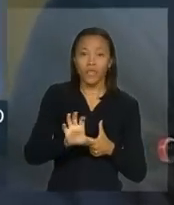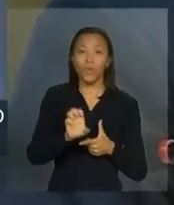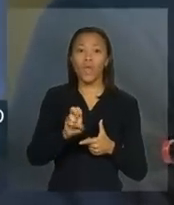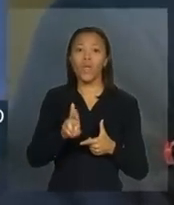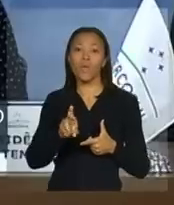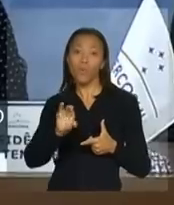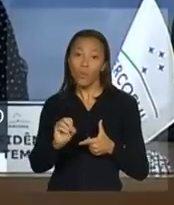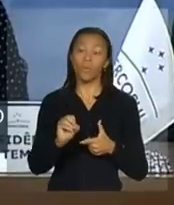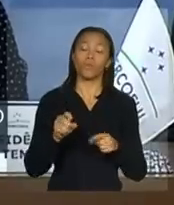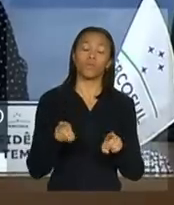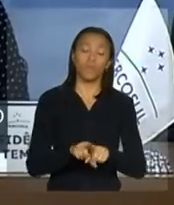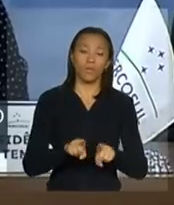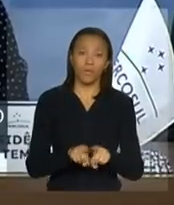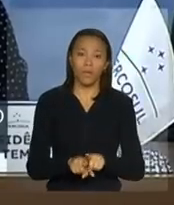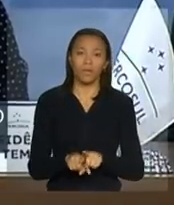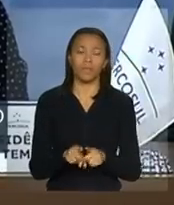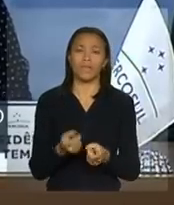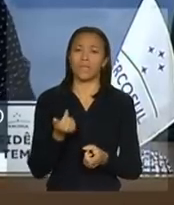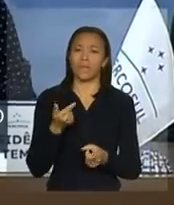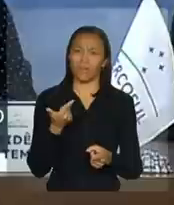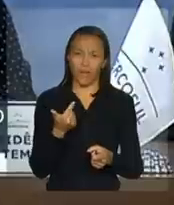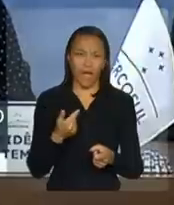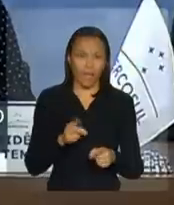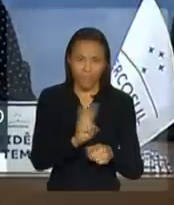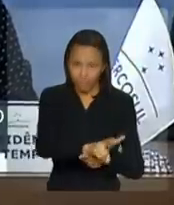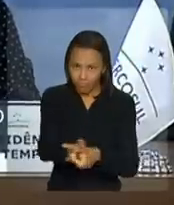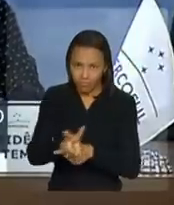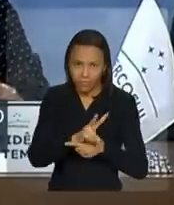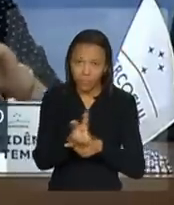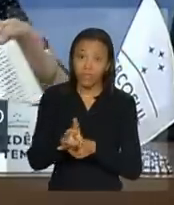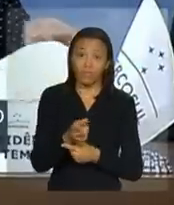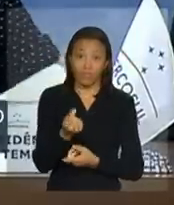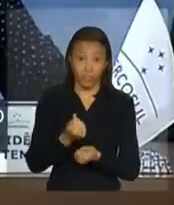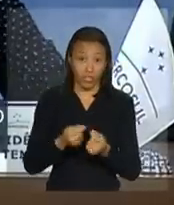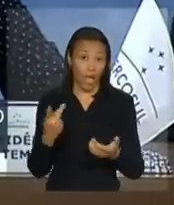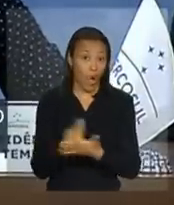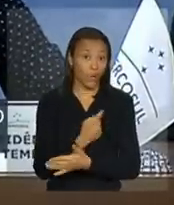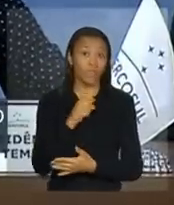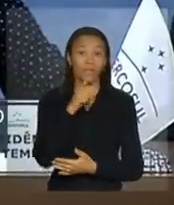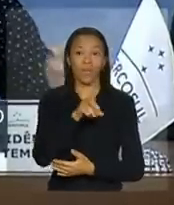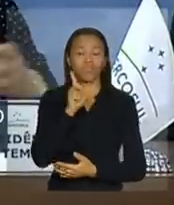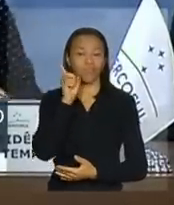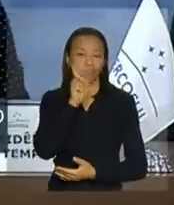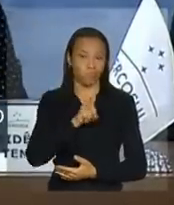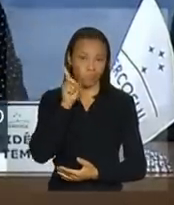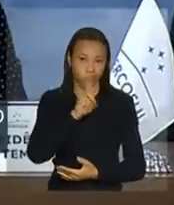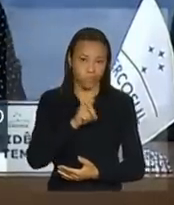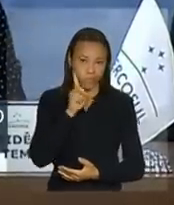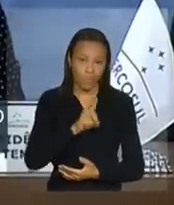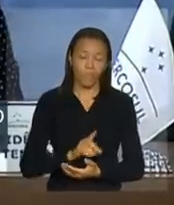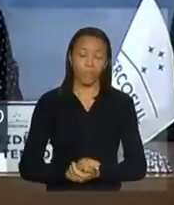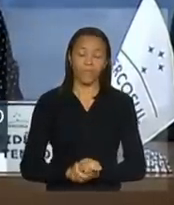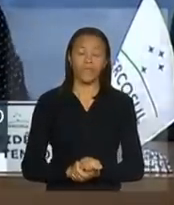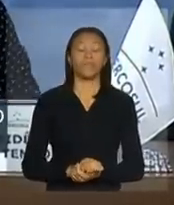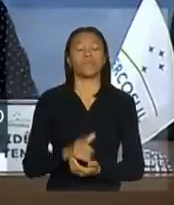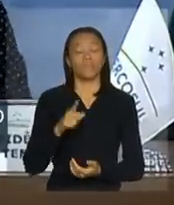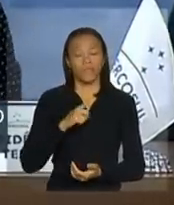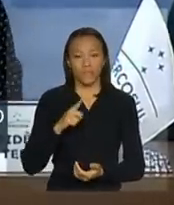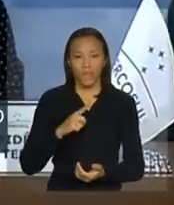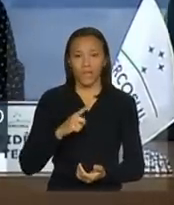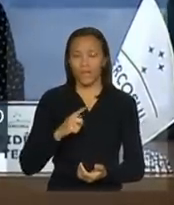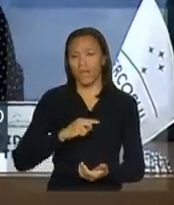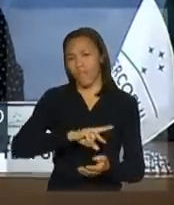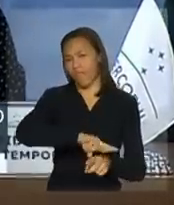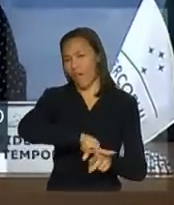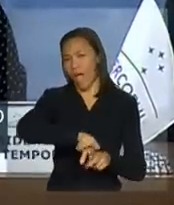pela irresolução da questão fiscal nos Estados Unidos. Há razões de sobra para